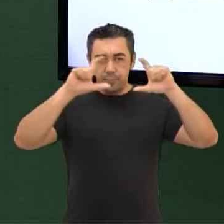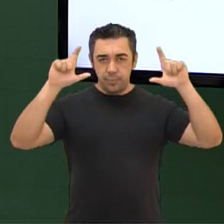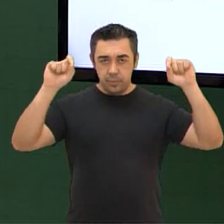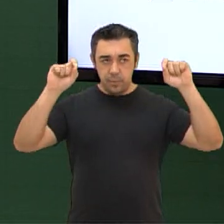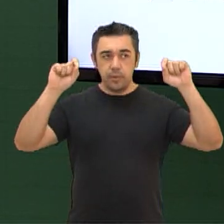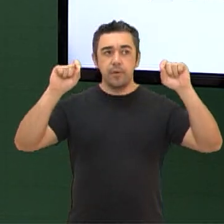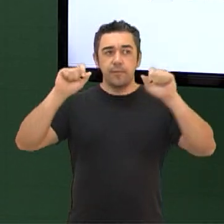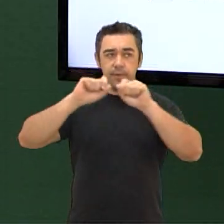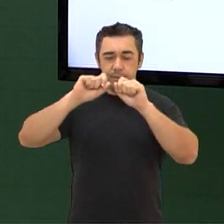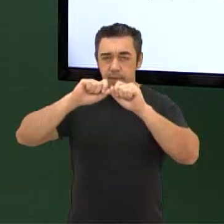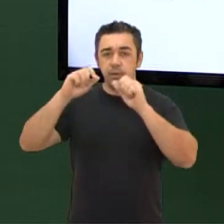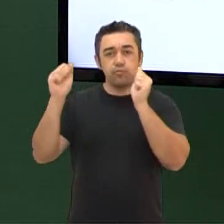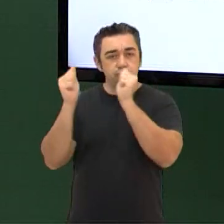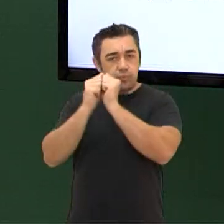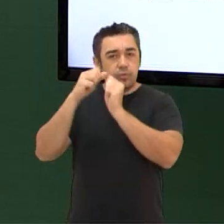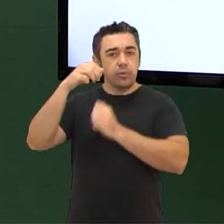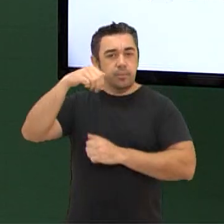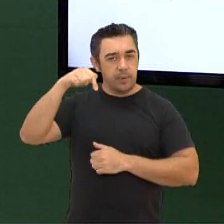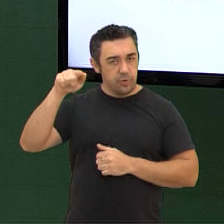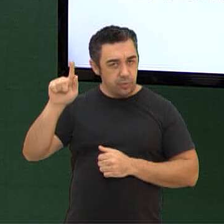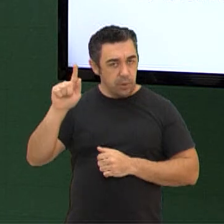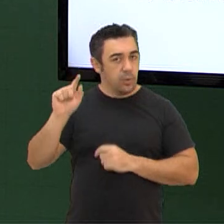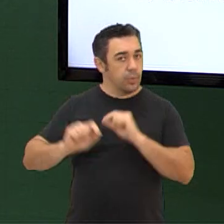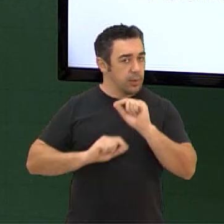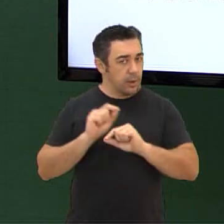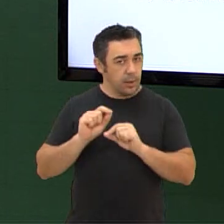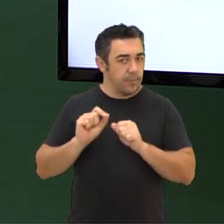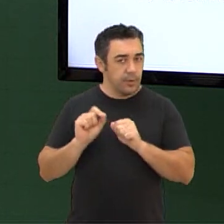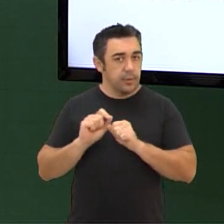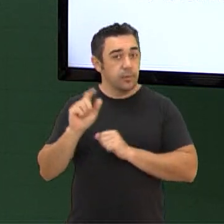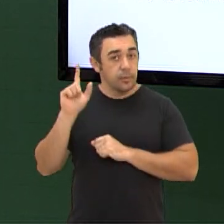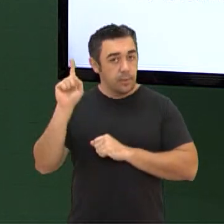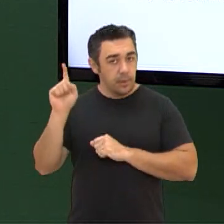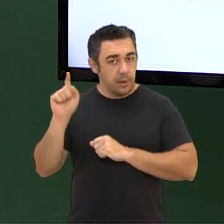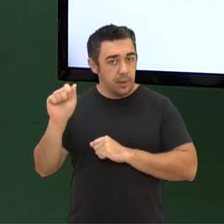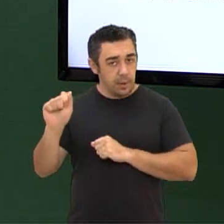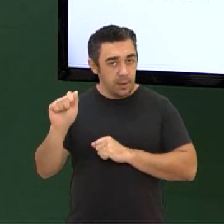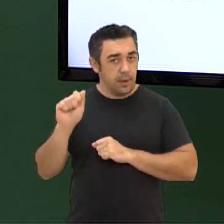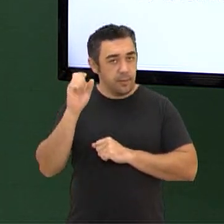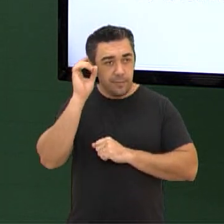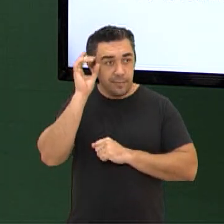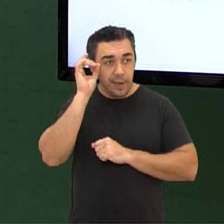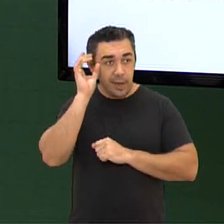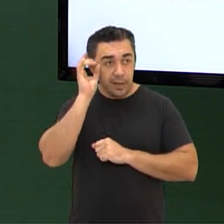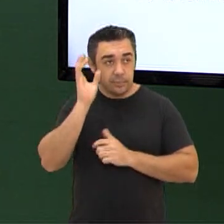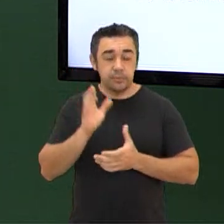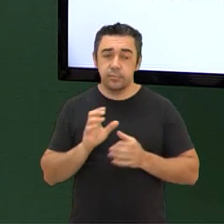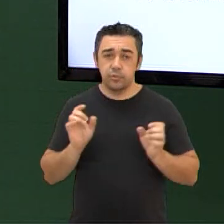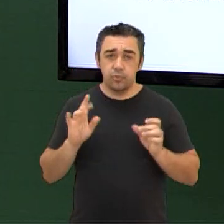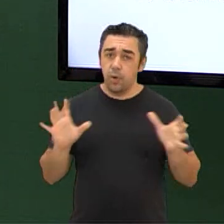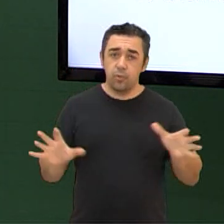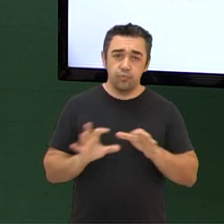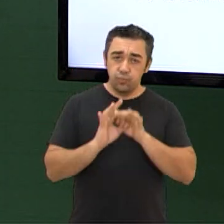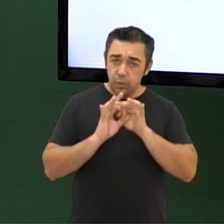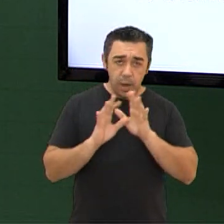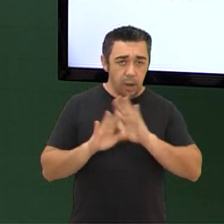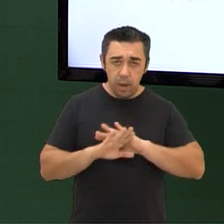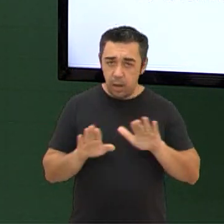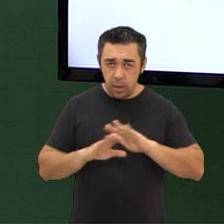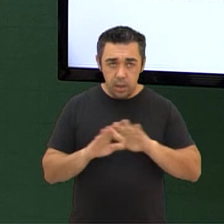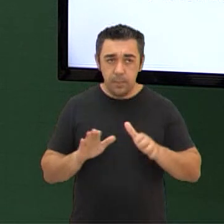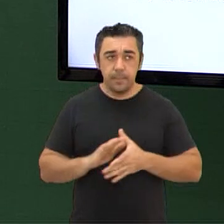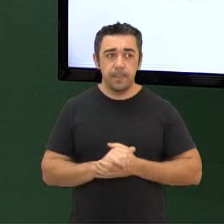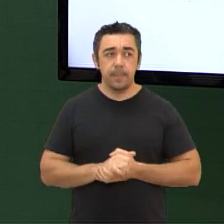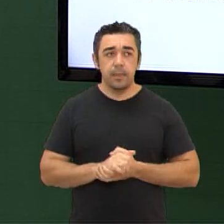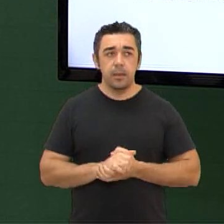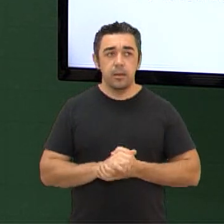vai reagir com magnésio, formando o composto A. Gente, é muito fácil, é só juntar,